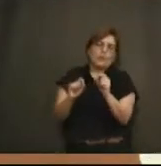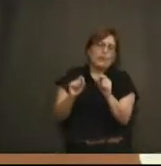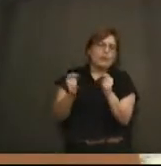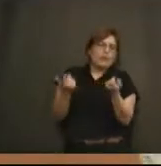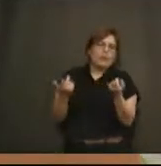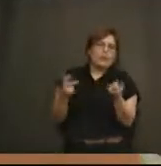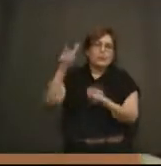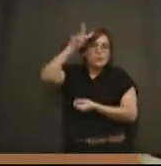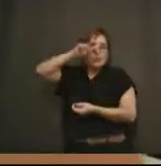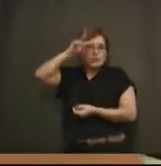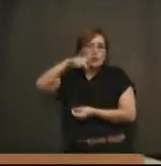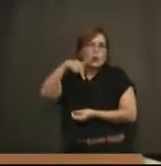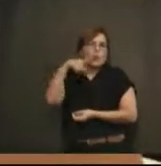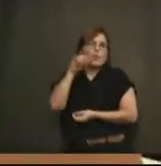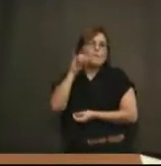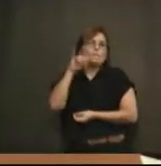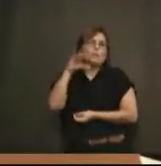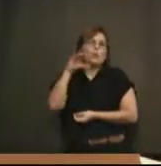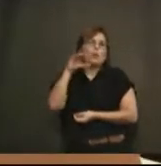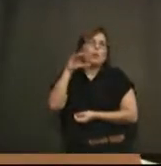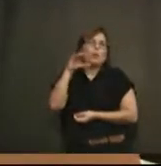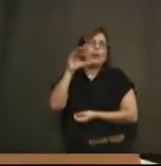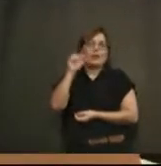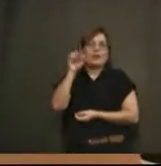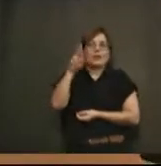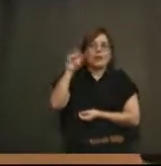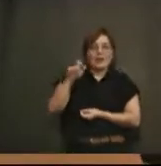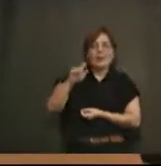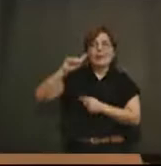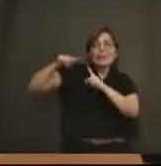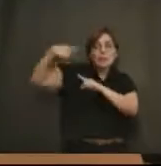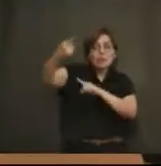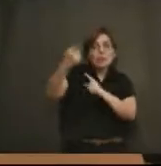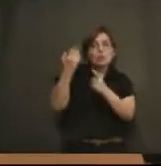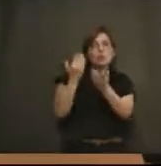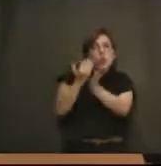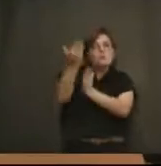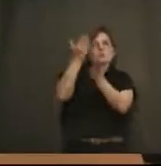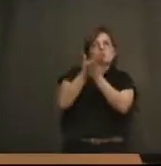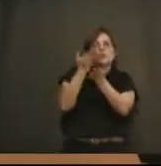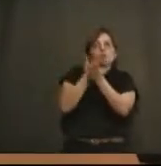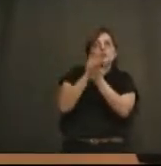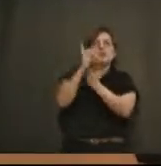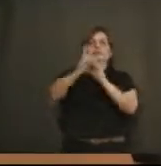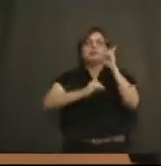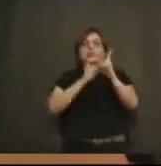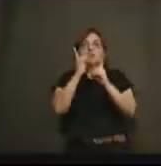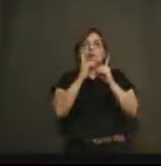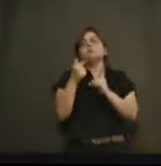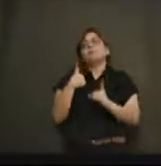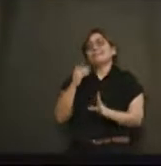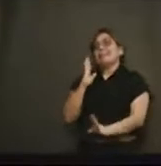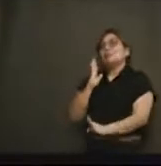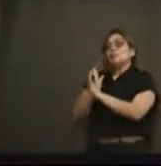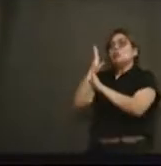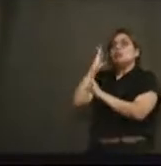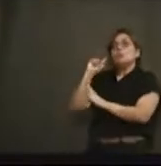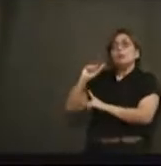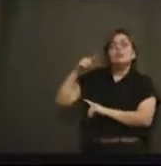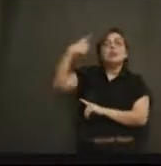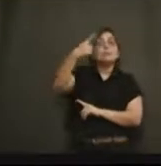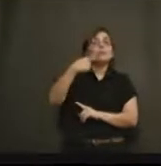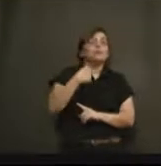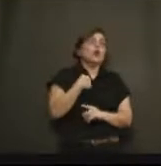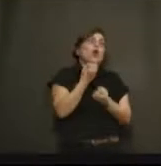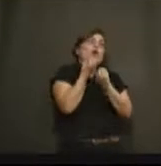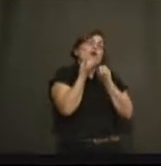essa história do Poincaré depois que você começou a estudar dinâmica. É isso. Eu descobri depois, e eu confesso